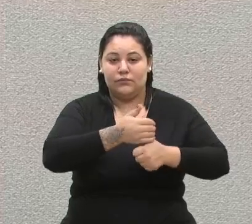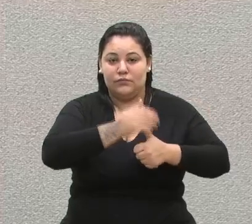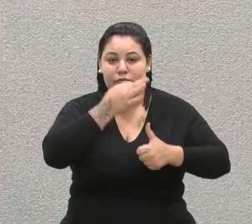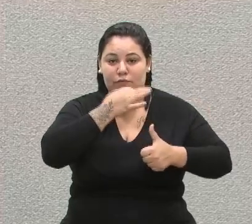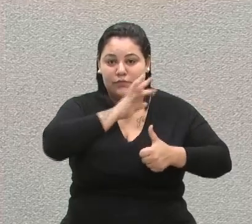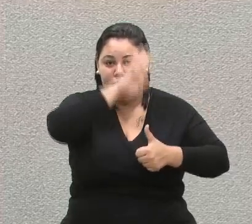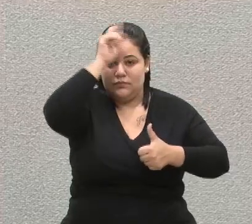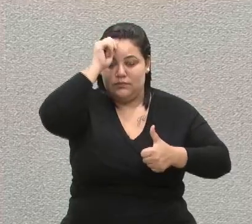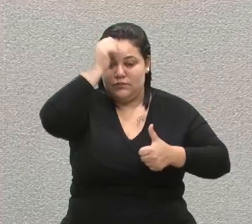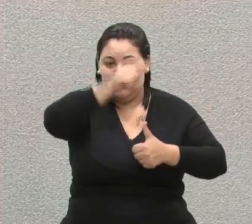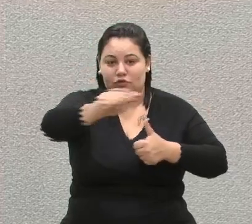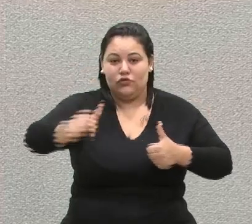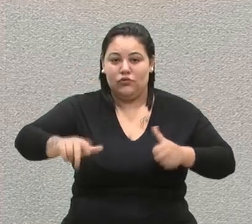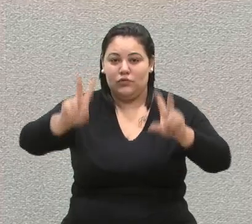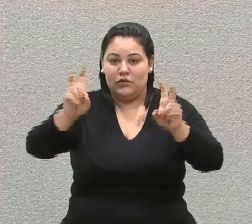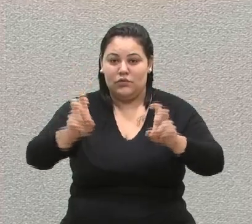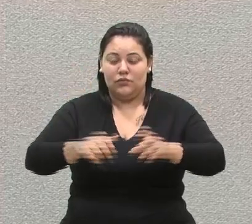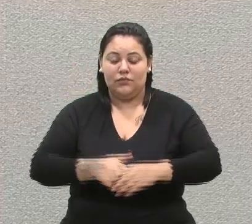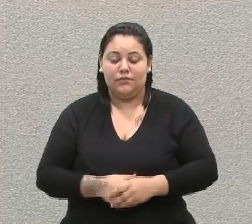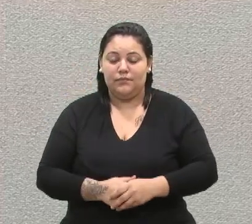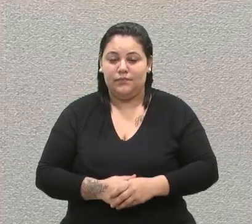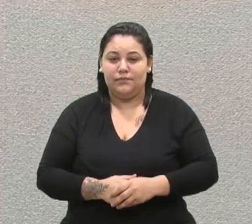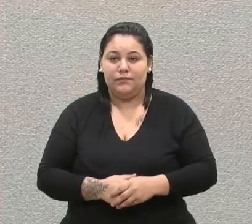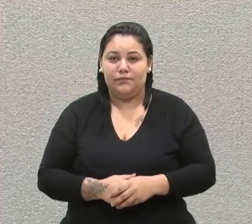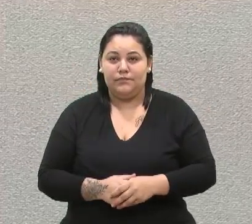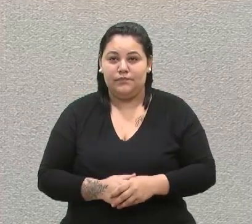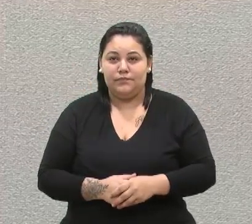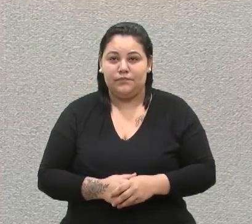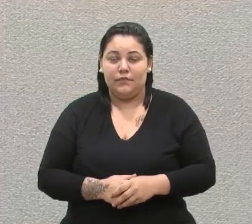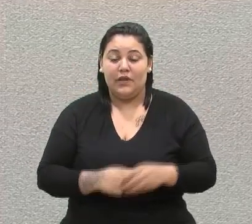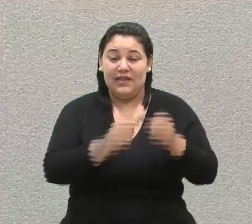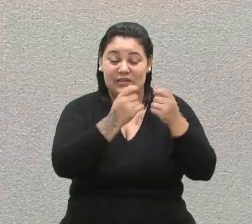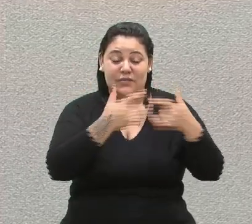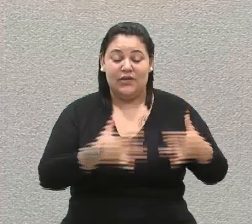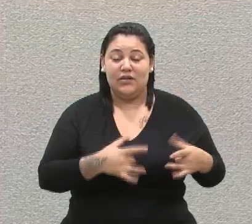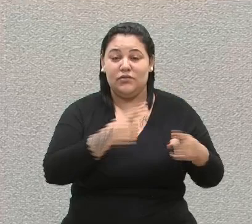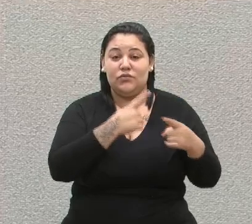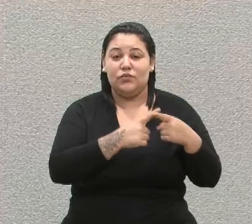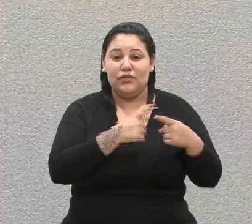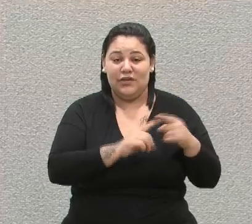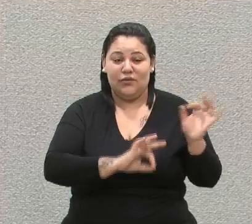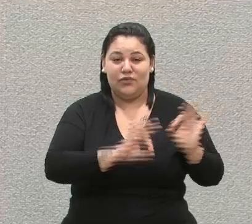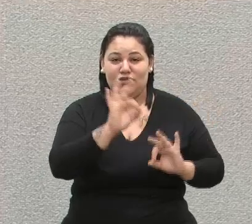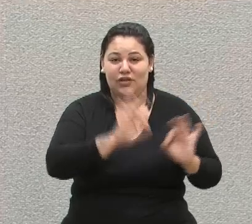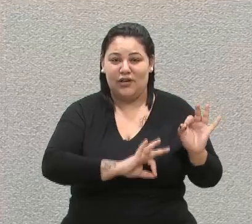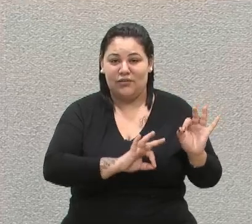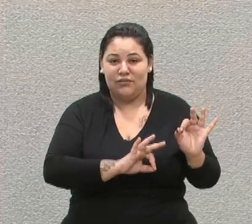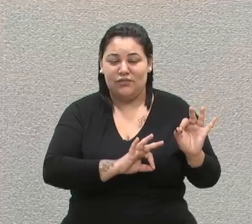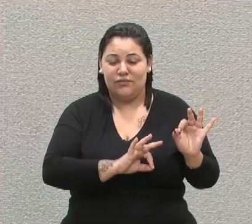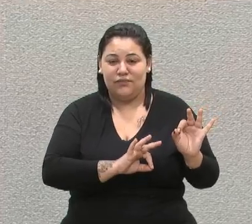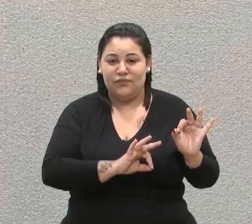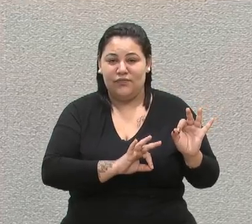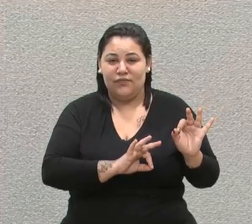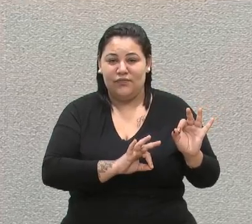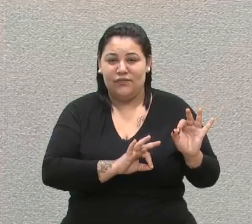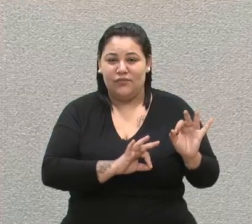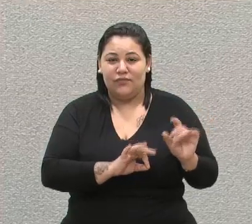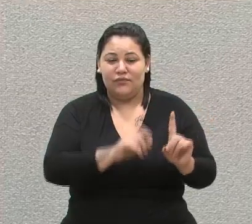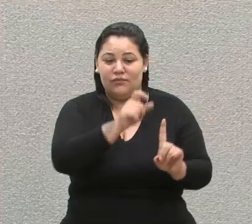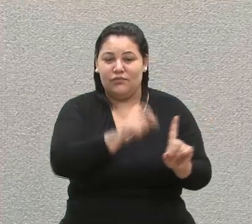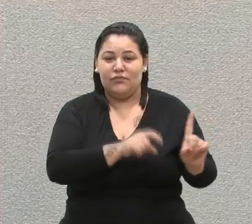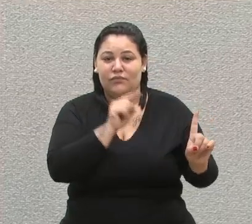Sul e dá outras providências. Na exposição de motivos do projeto, o autor argumenta que em 10 de janeiro